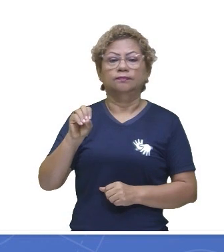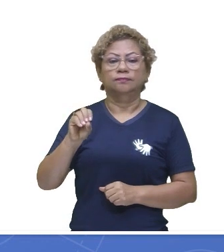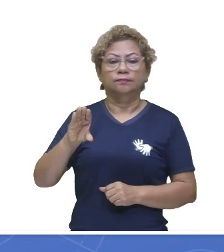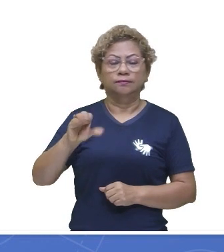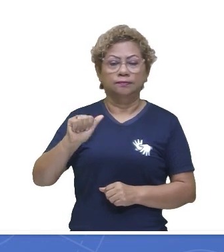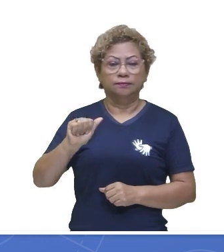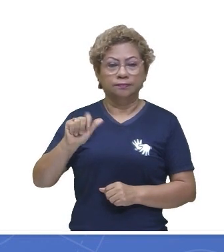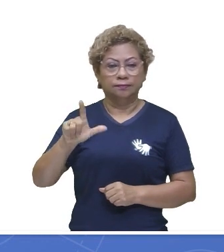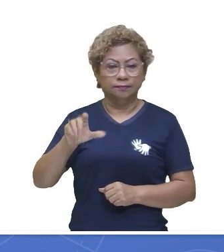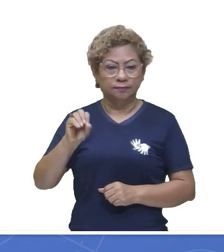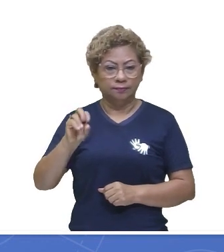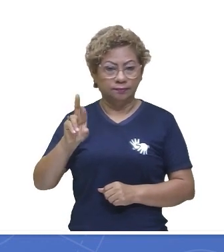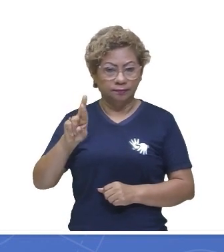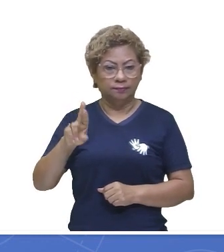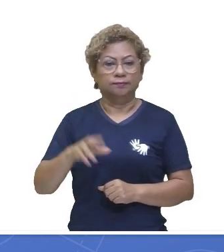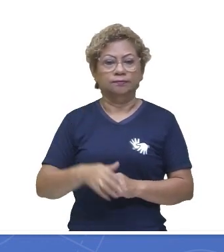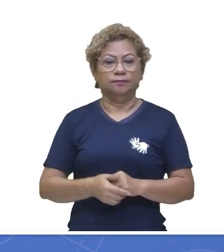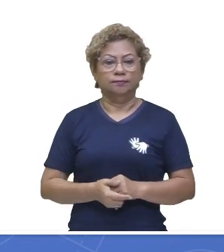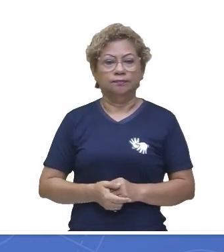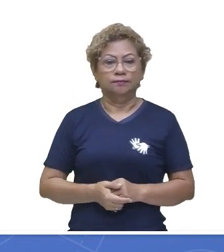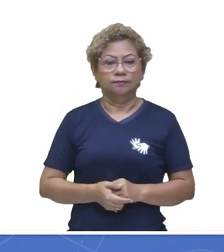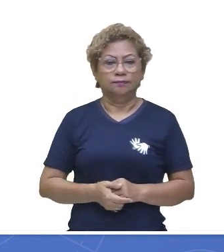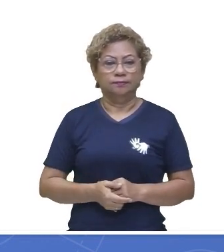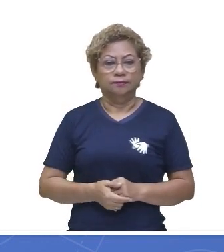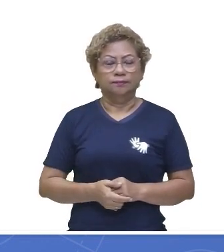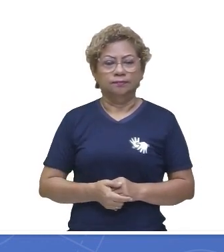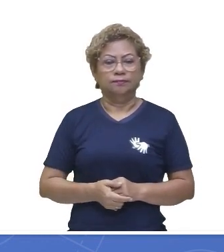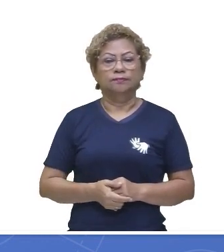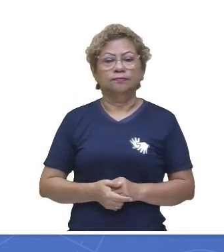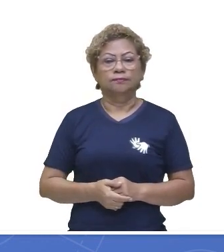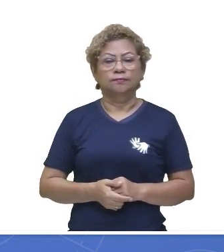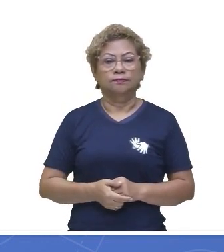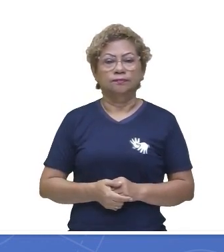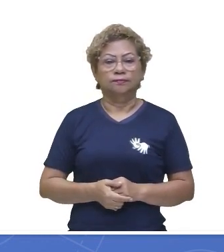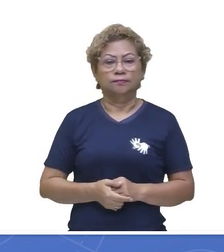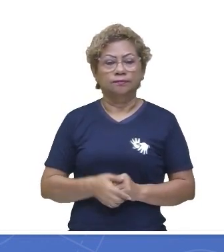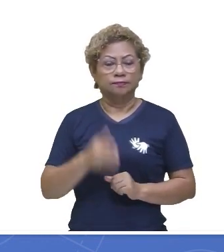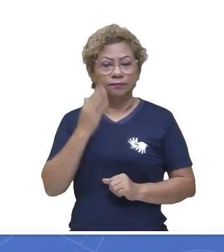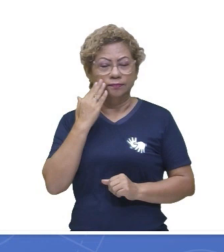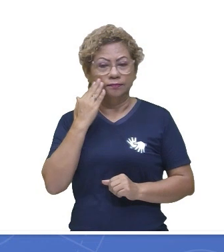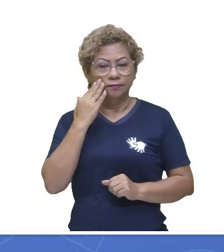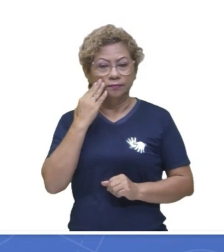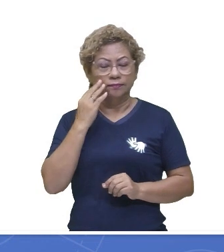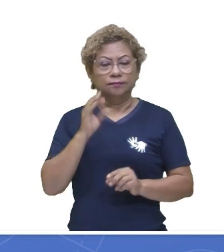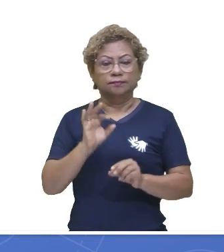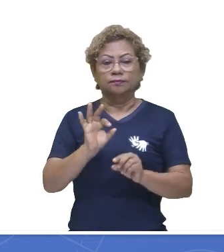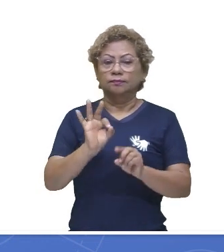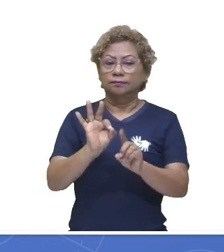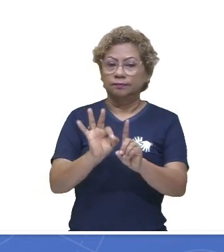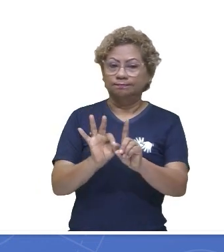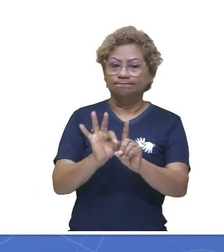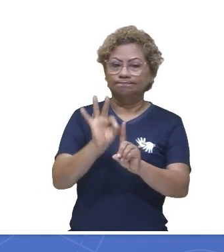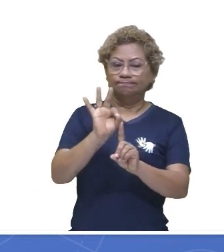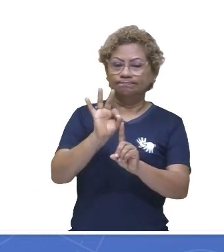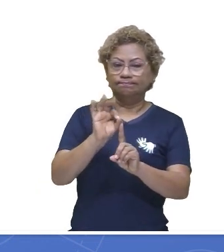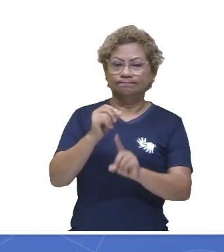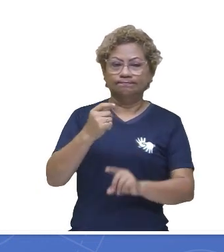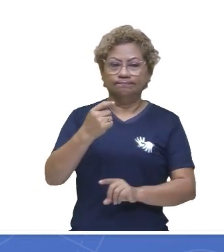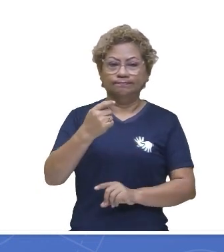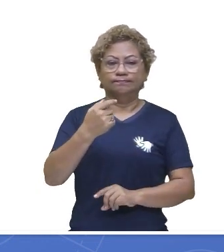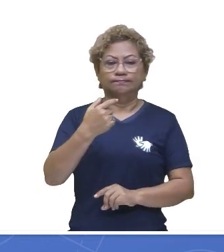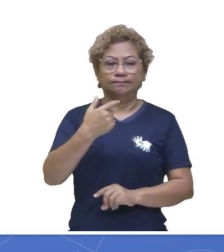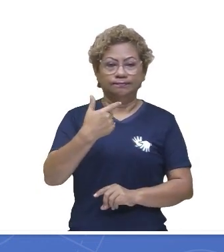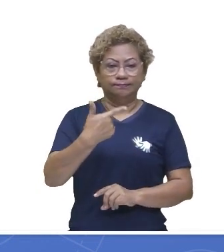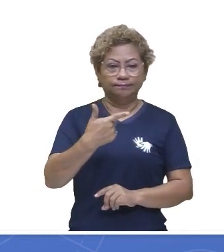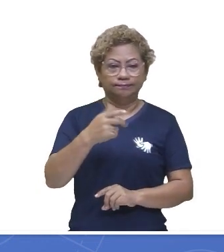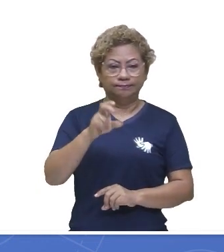calor. E aqui, ó, quando ela recebe essas 500 calorias, a temperatura aumenta de 25 para 75. Com esses dados